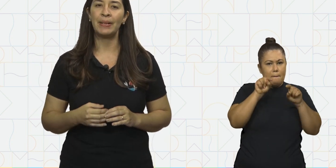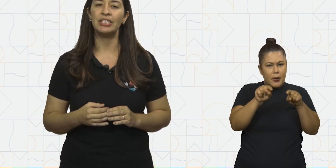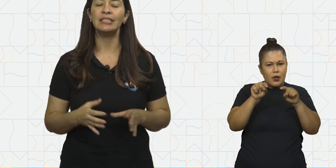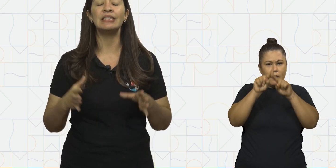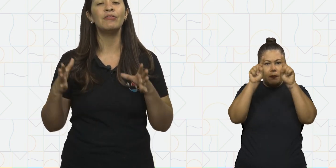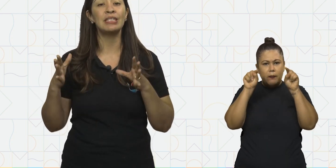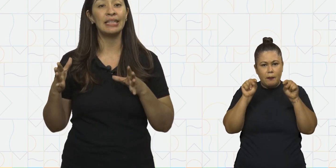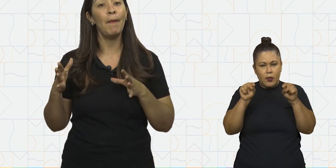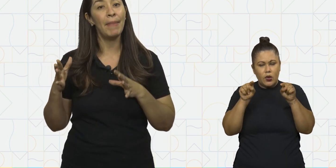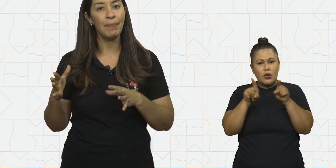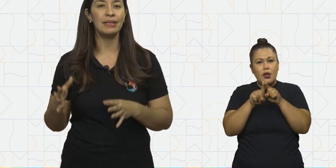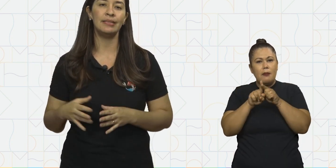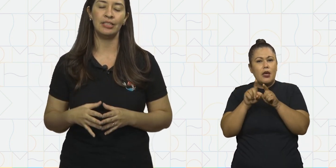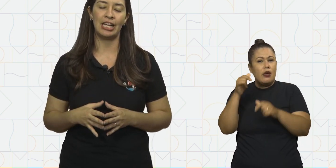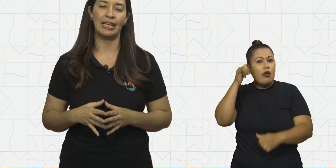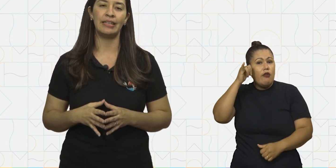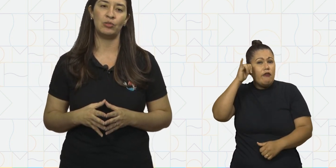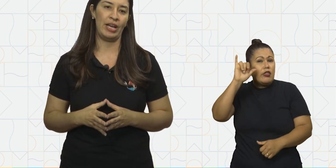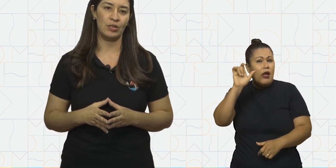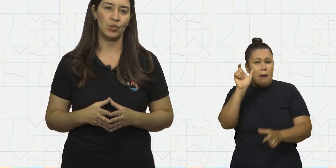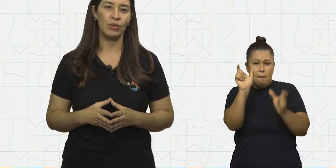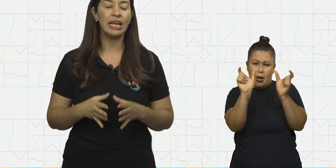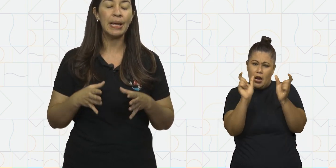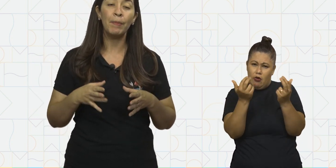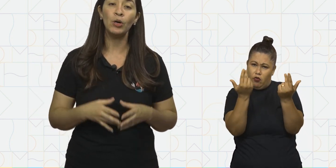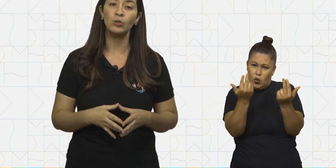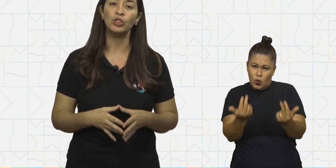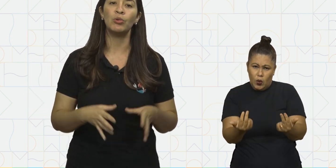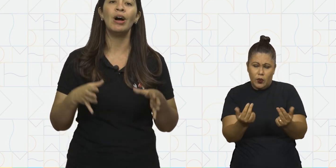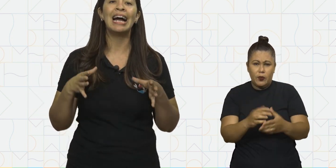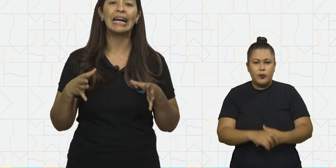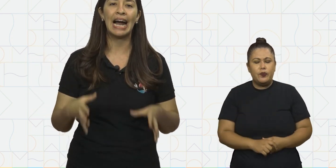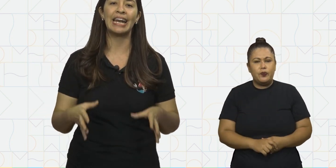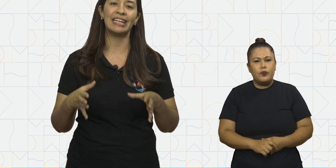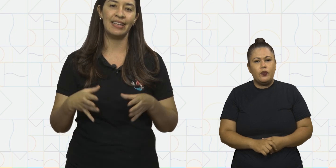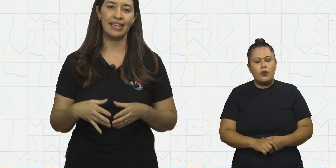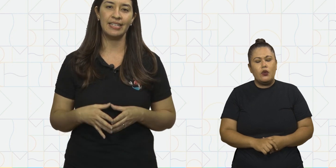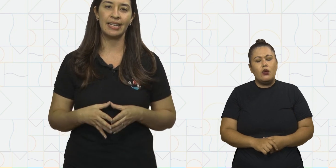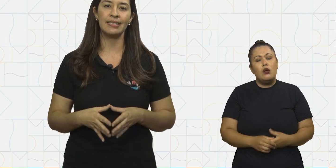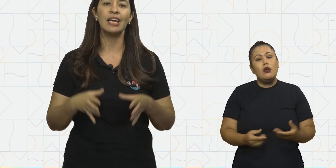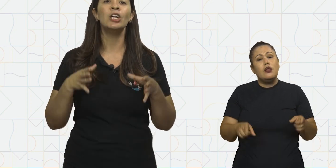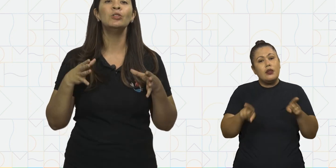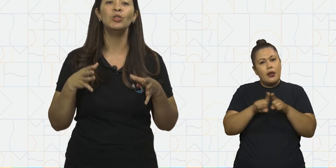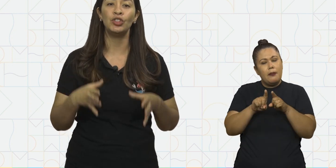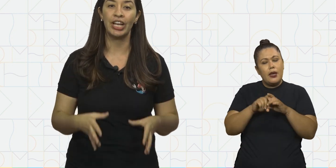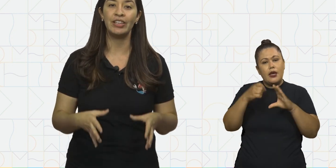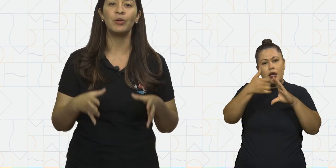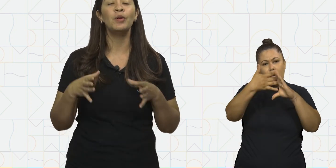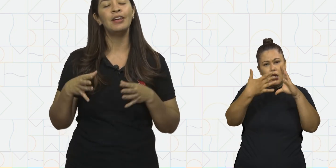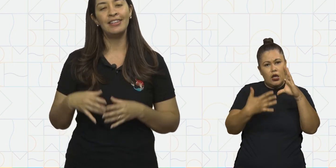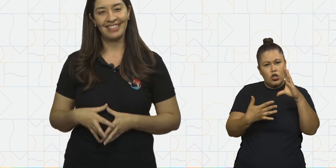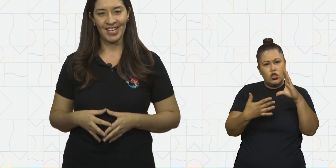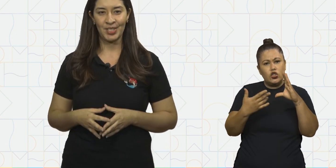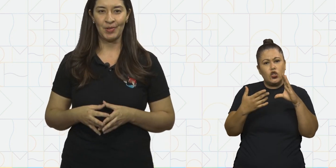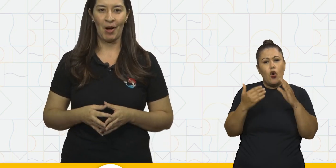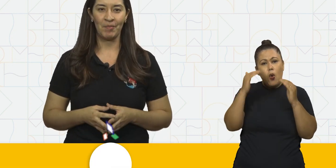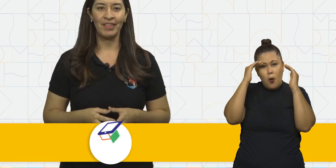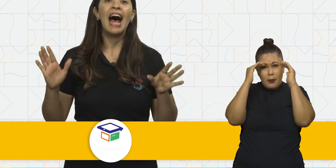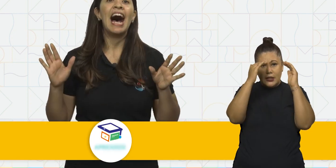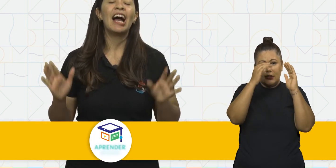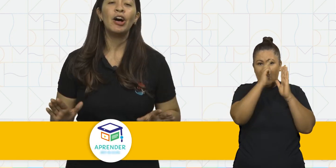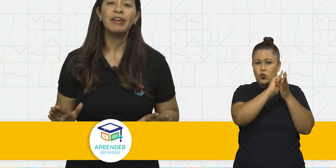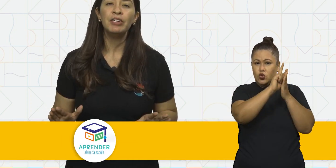palavras repetidas, você também precisa estar atento a isso. E por último, características do gênero